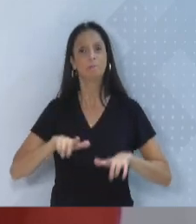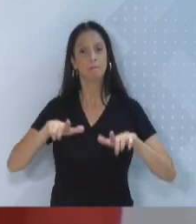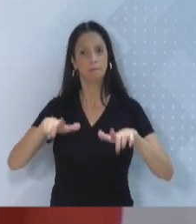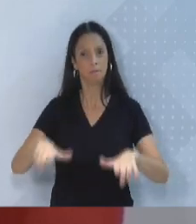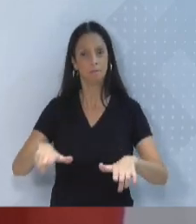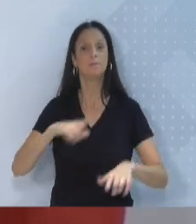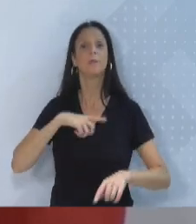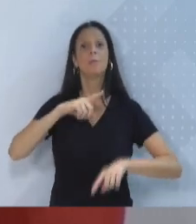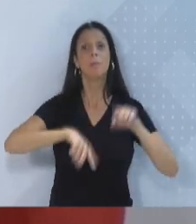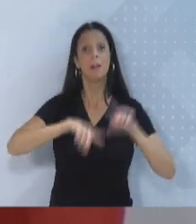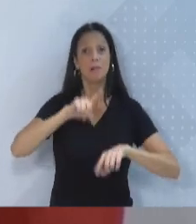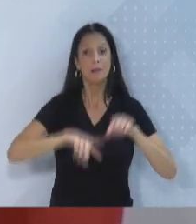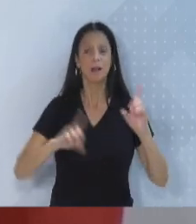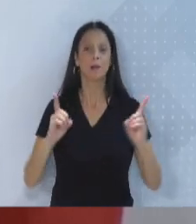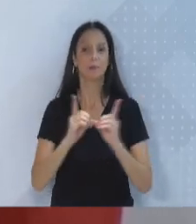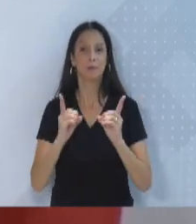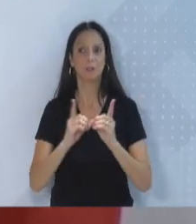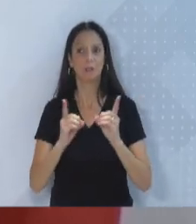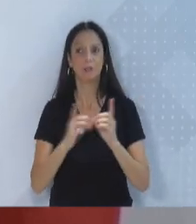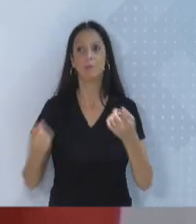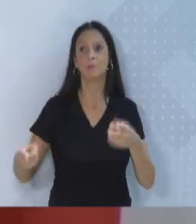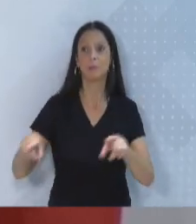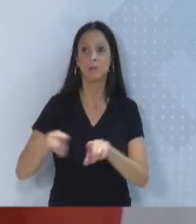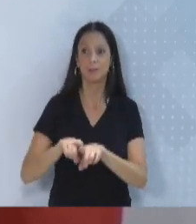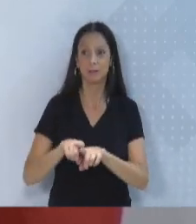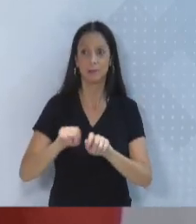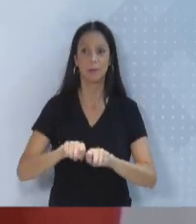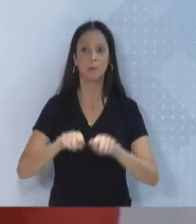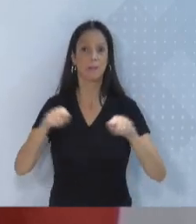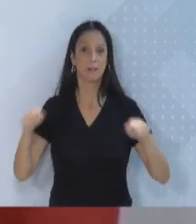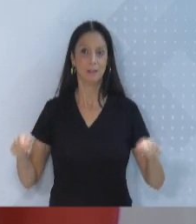material didático, com parceria com a Uniaselv,